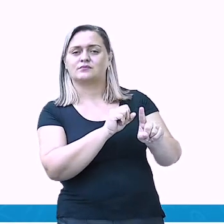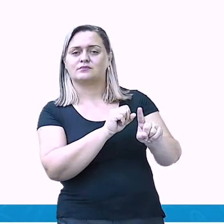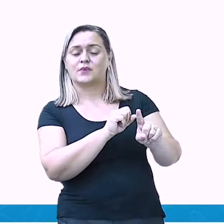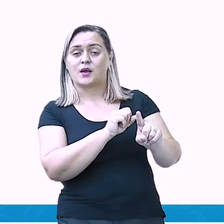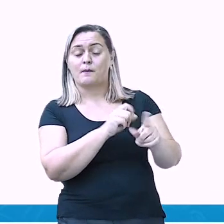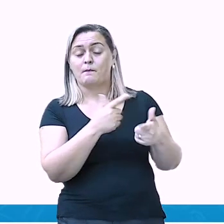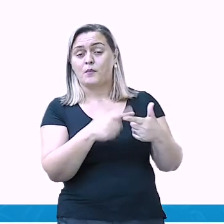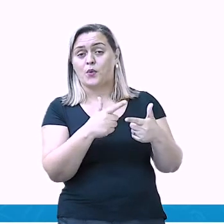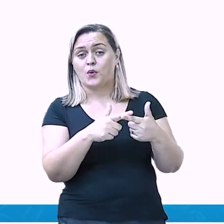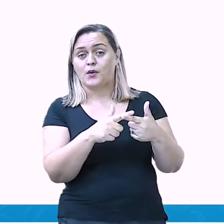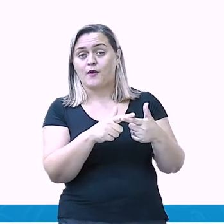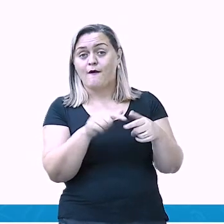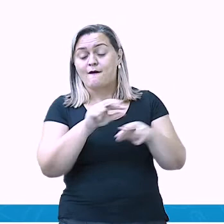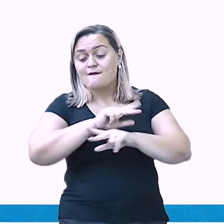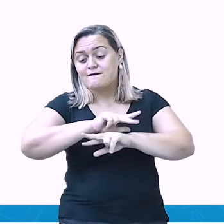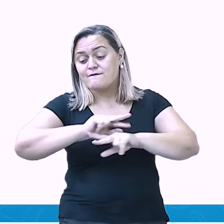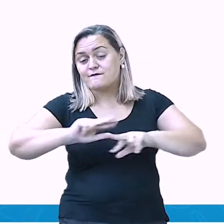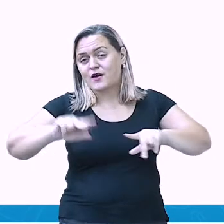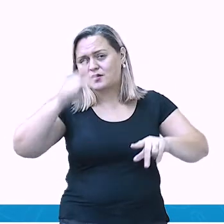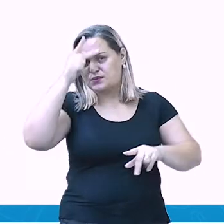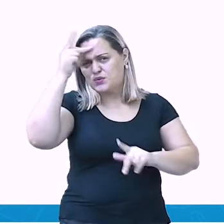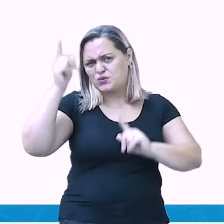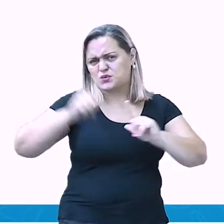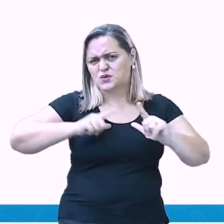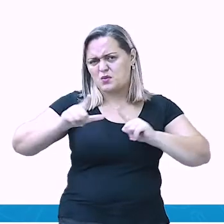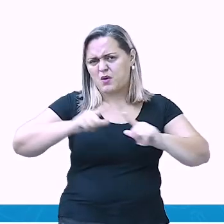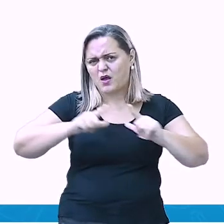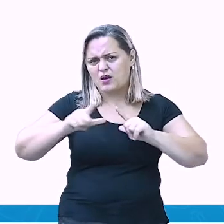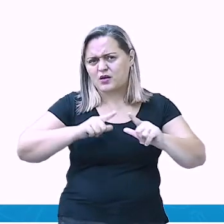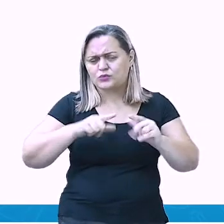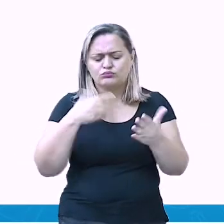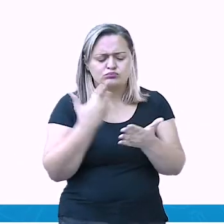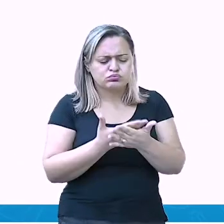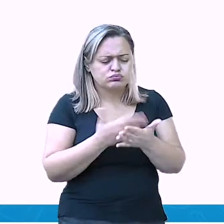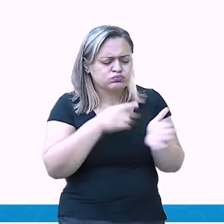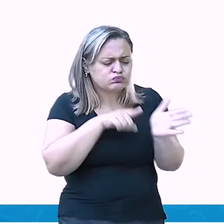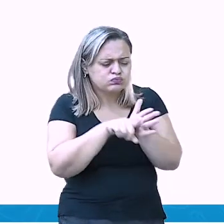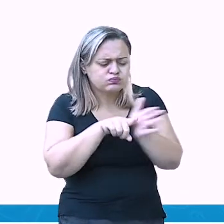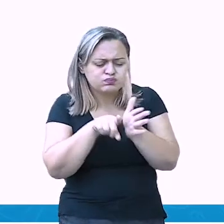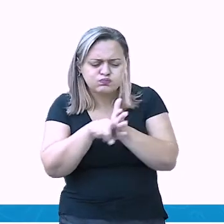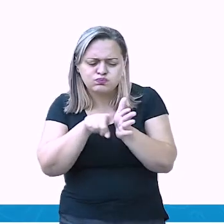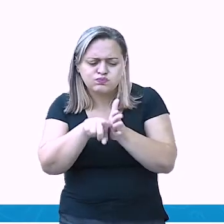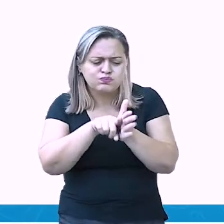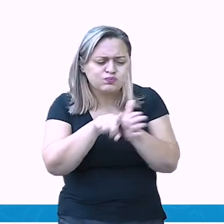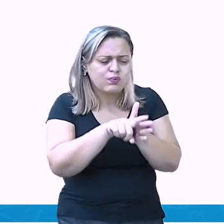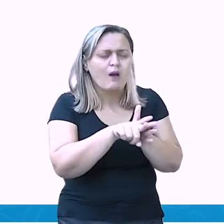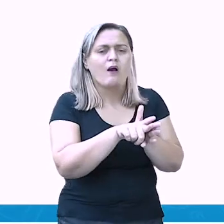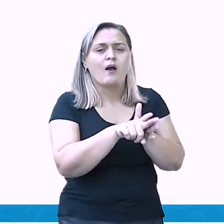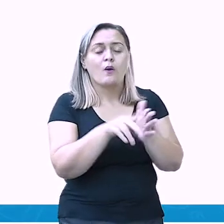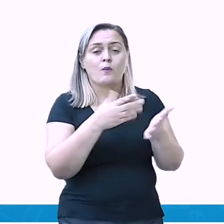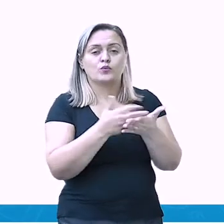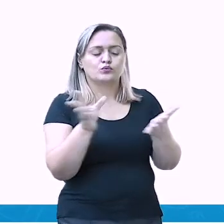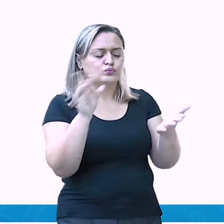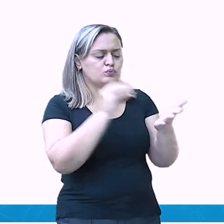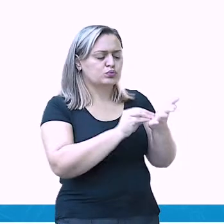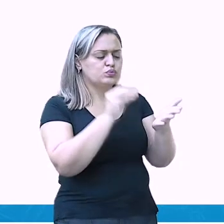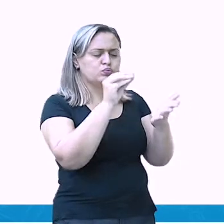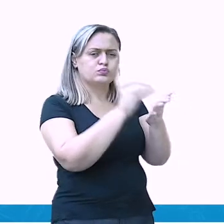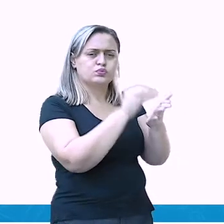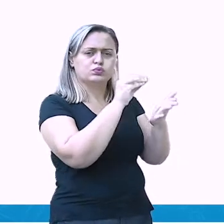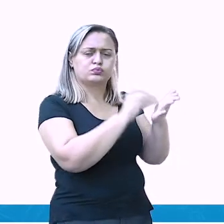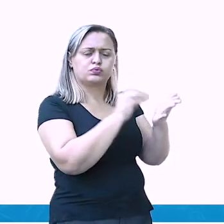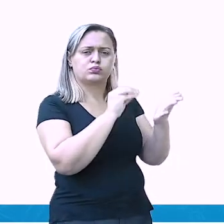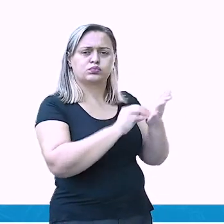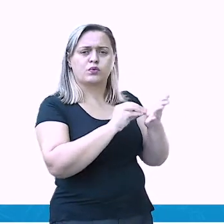convenção, pegaram esses símbolos para que aqui tivesse um significado e fora também, porque se eu pegar um mapa aqui, eu